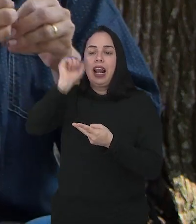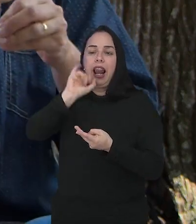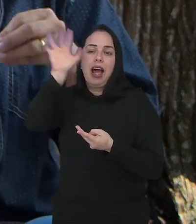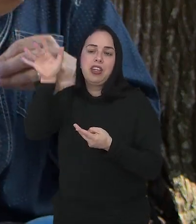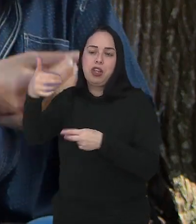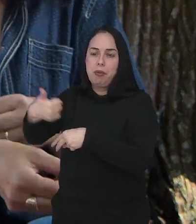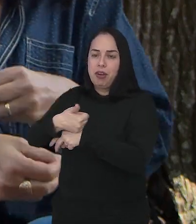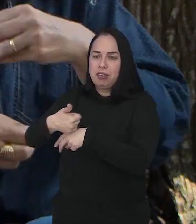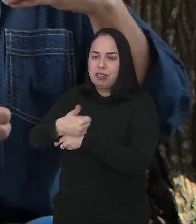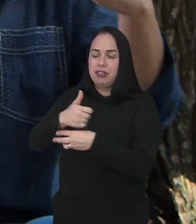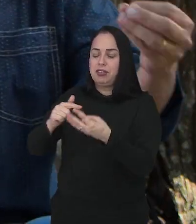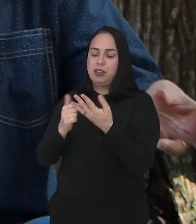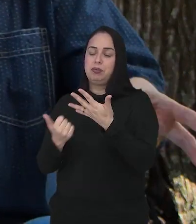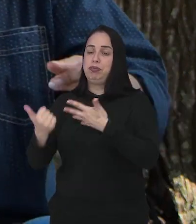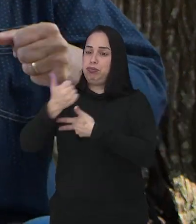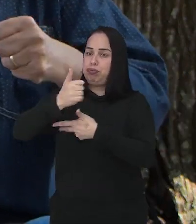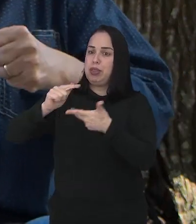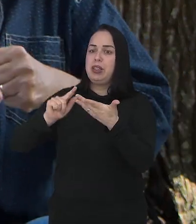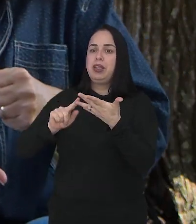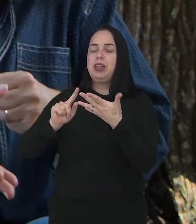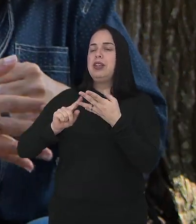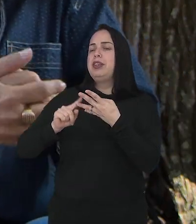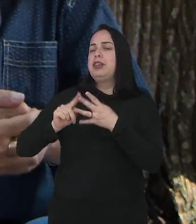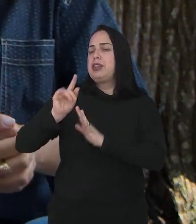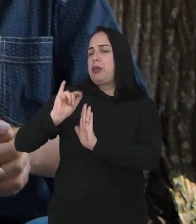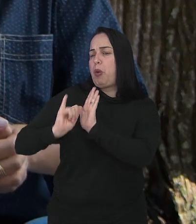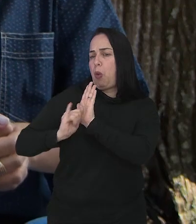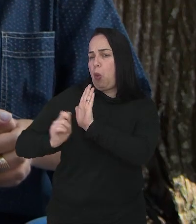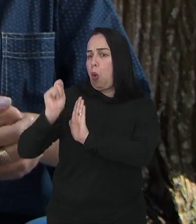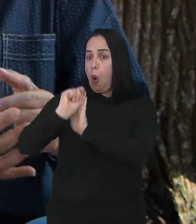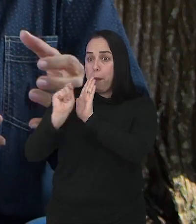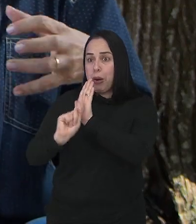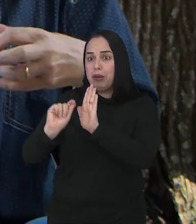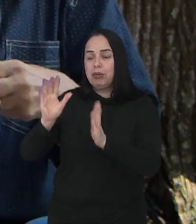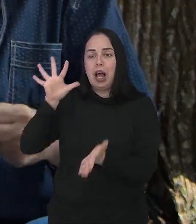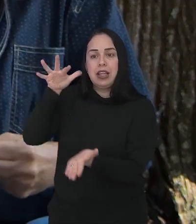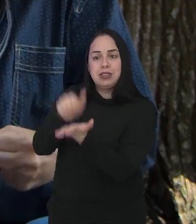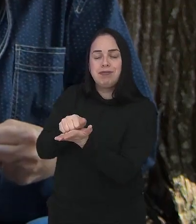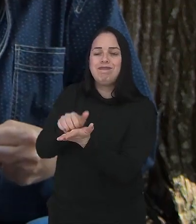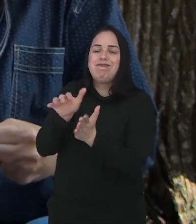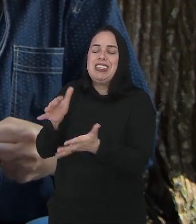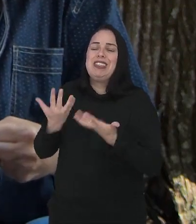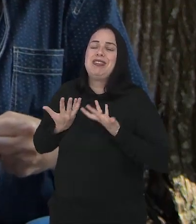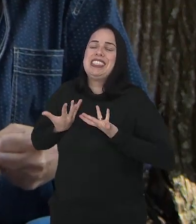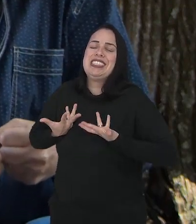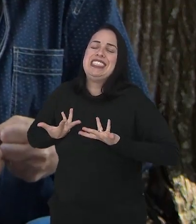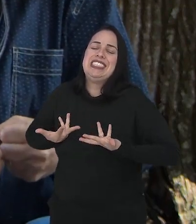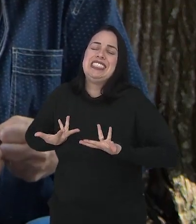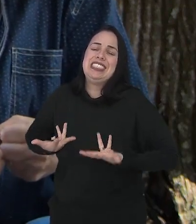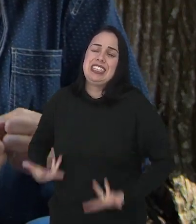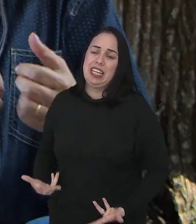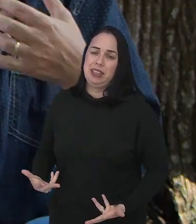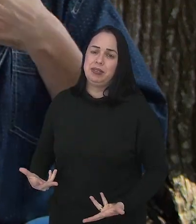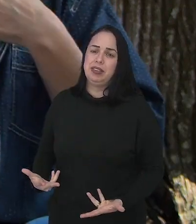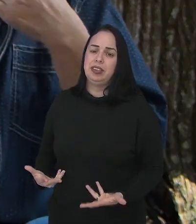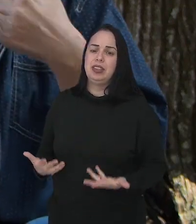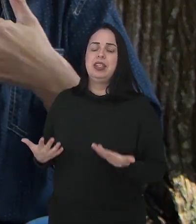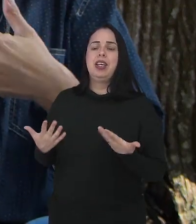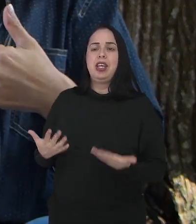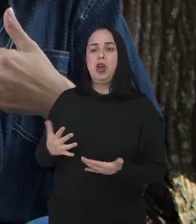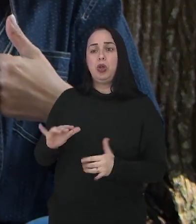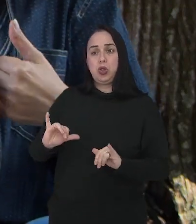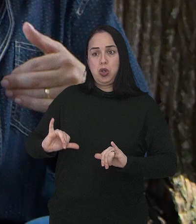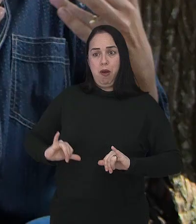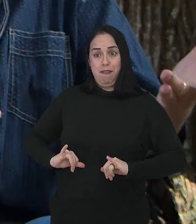profissionalização, montar portfólio, currículo, escrever em edital. Só que aquilo me cansou e eu falei, gente, como eu